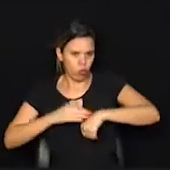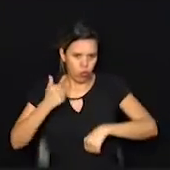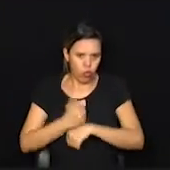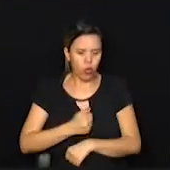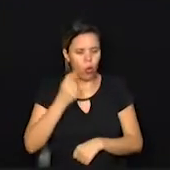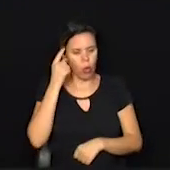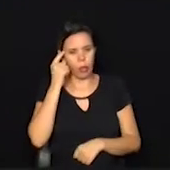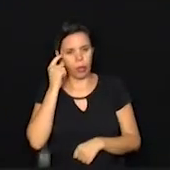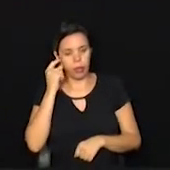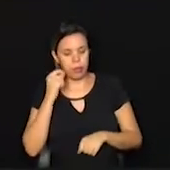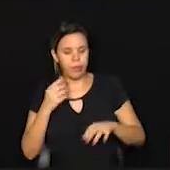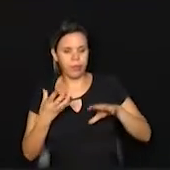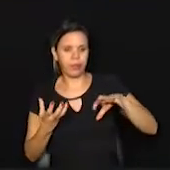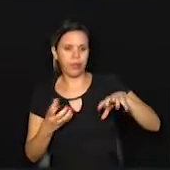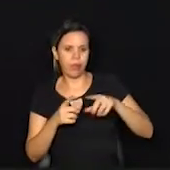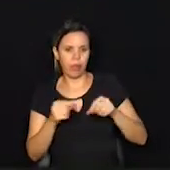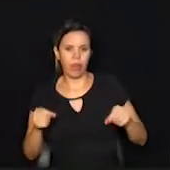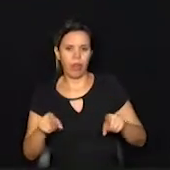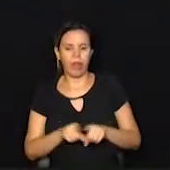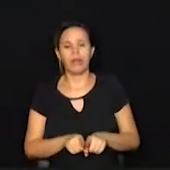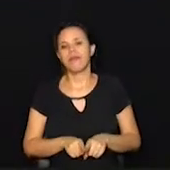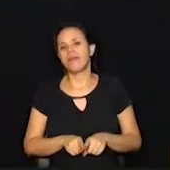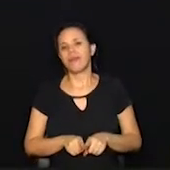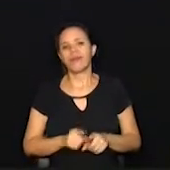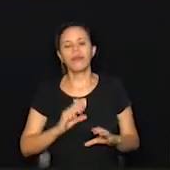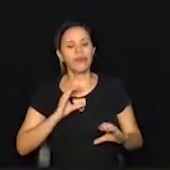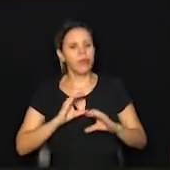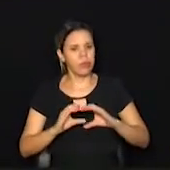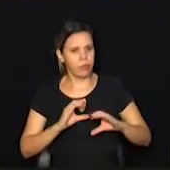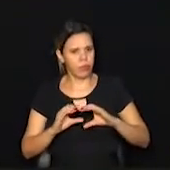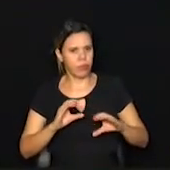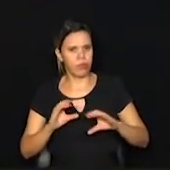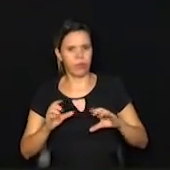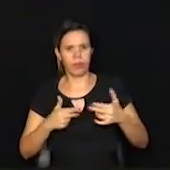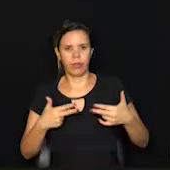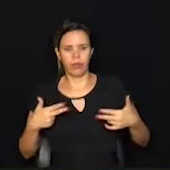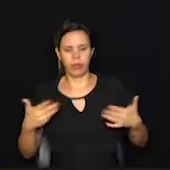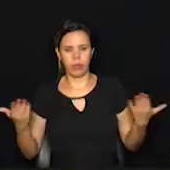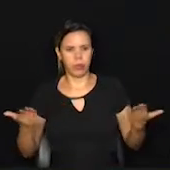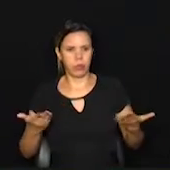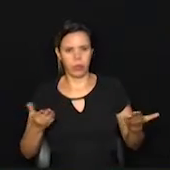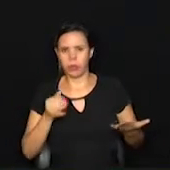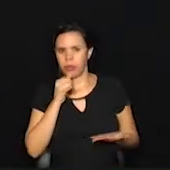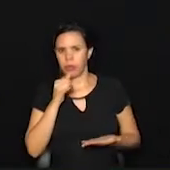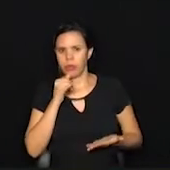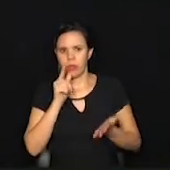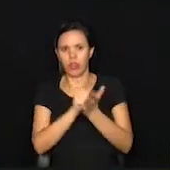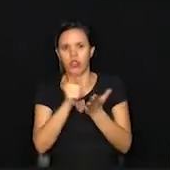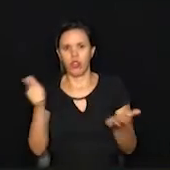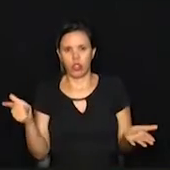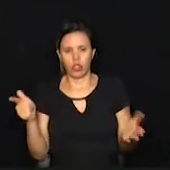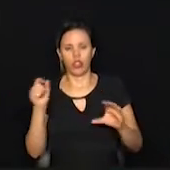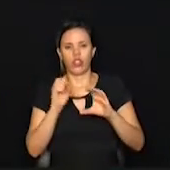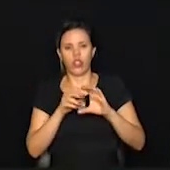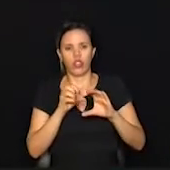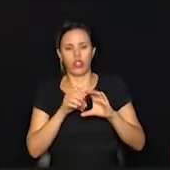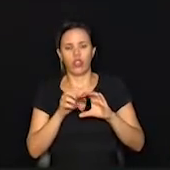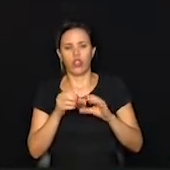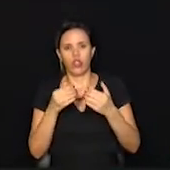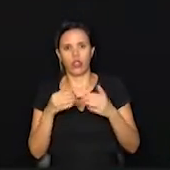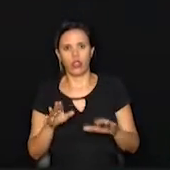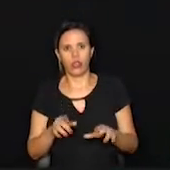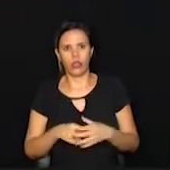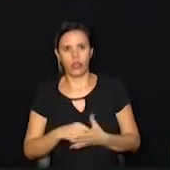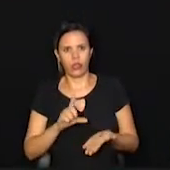destacadamente as forças armadas e os meios de comunicação né hoje por exemplo jornal O Globo soltou um